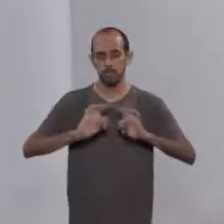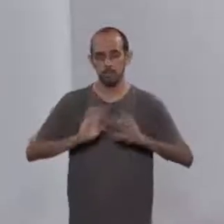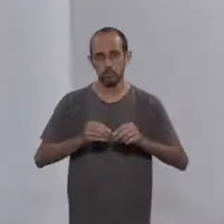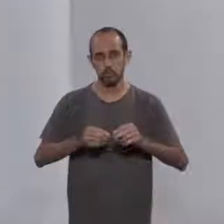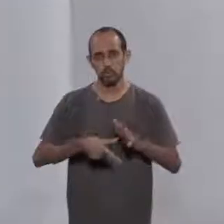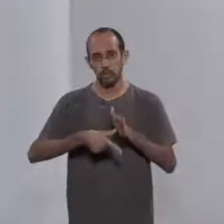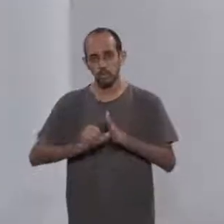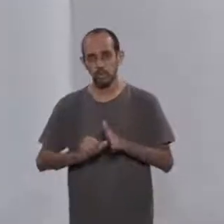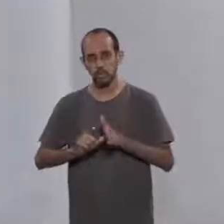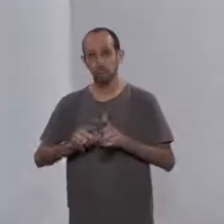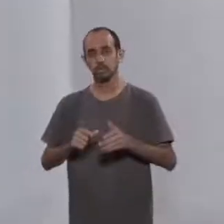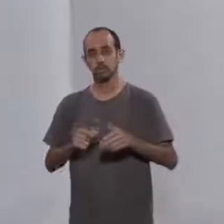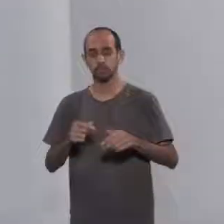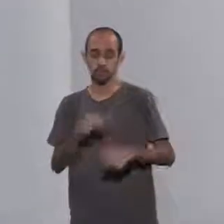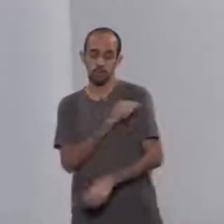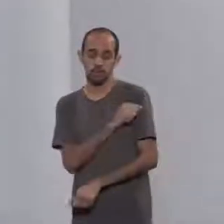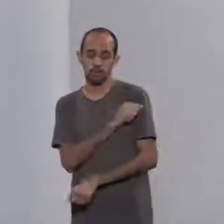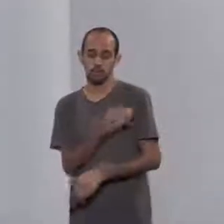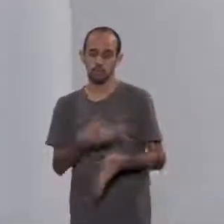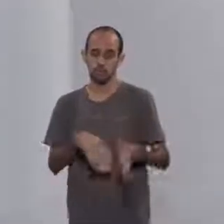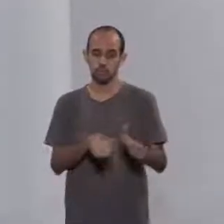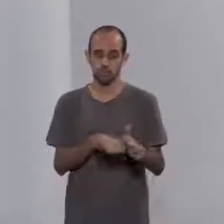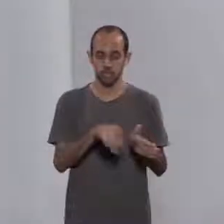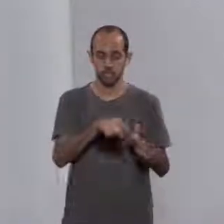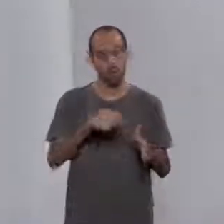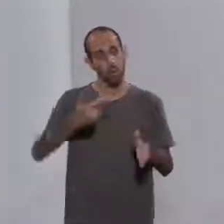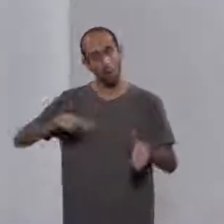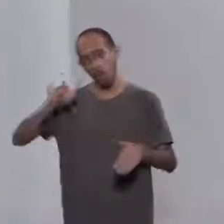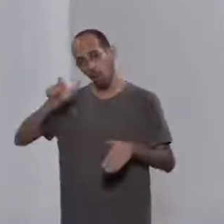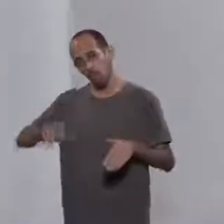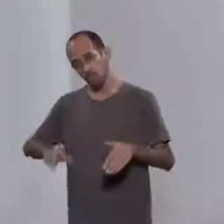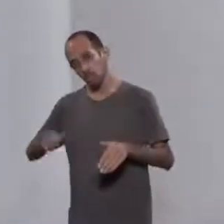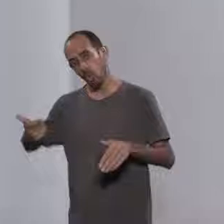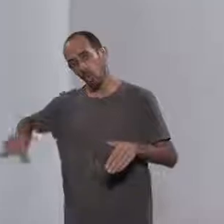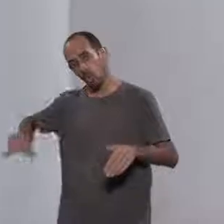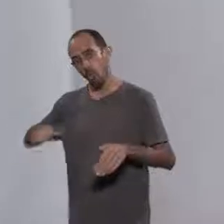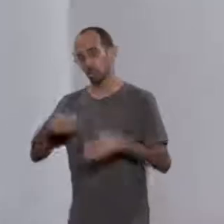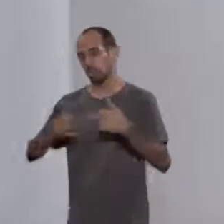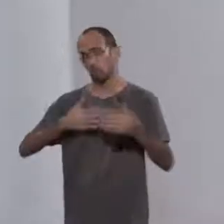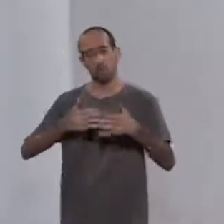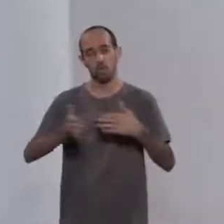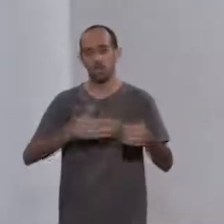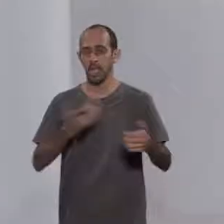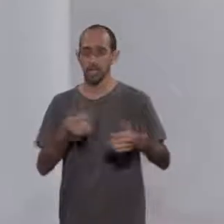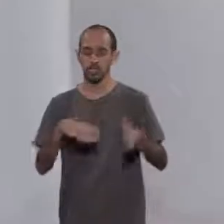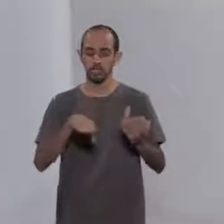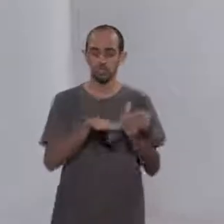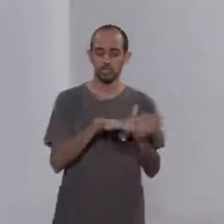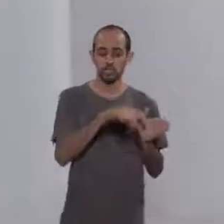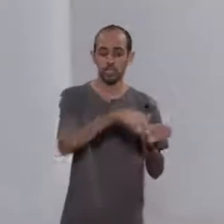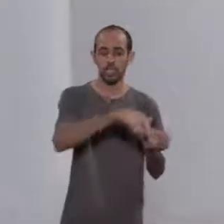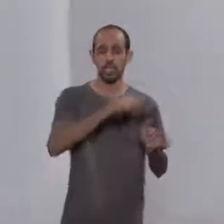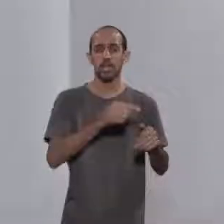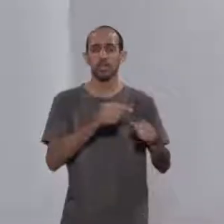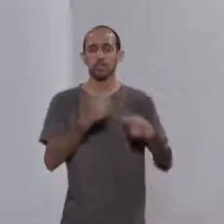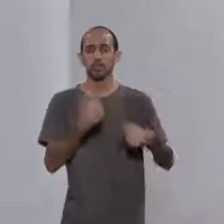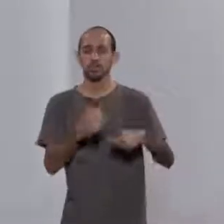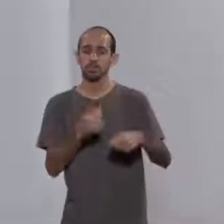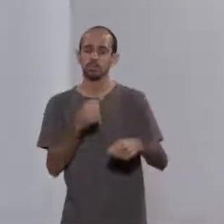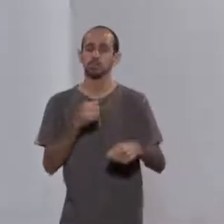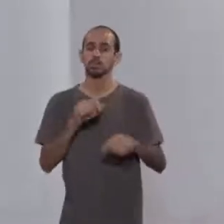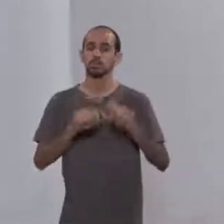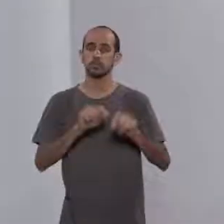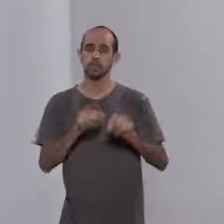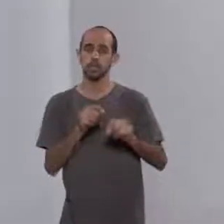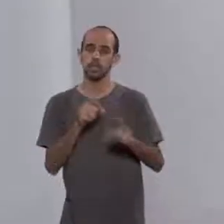esse processo de inclusão, porque o aluno tem que chegar, ou qualquer outra pessoa com deficiência visual tem que chegar nesse espaço de leitura, de biblioteca, ou mesmo